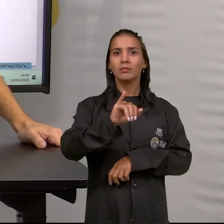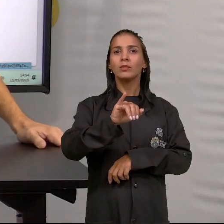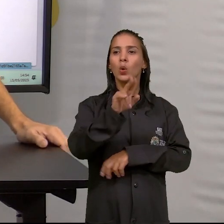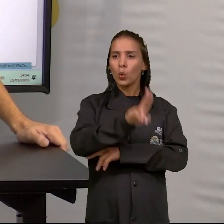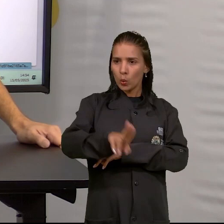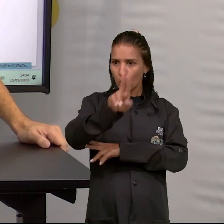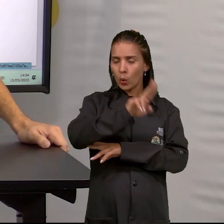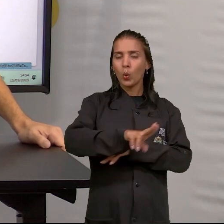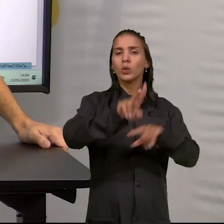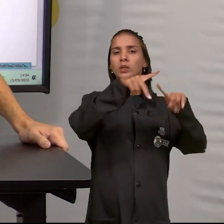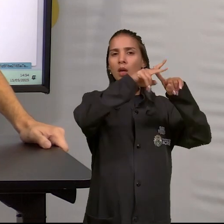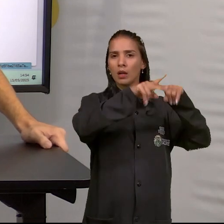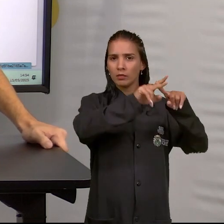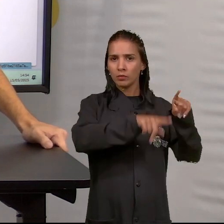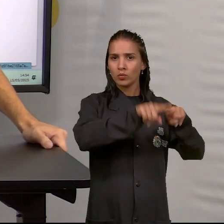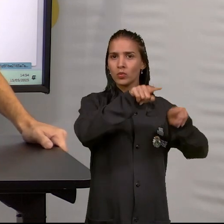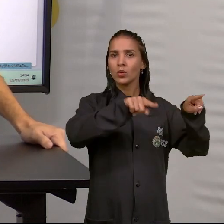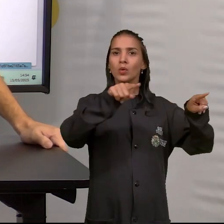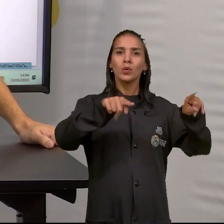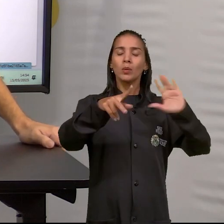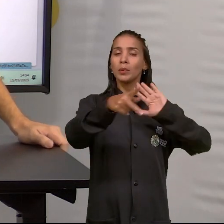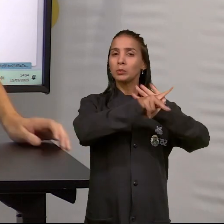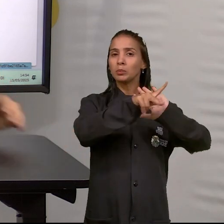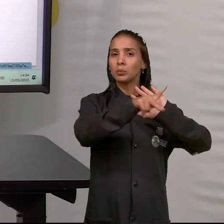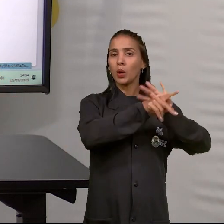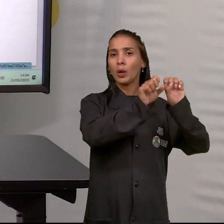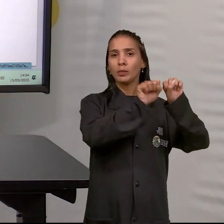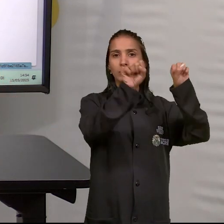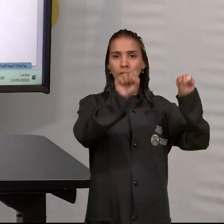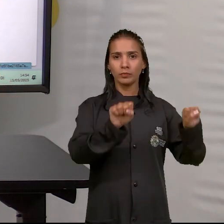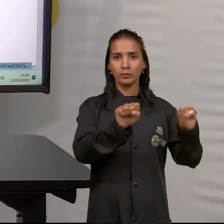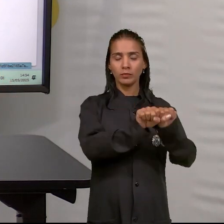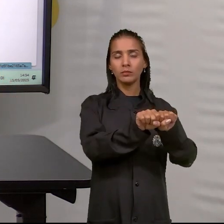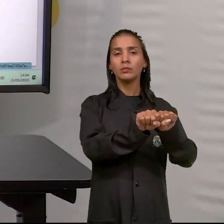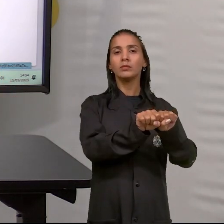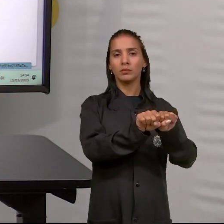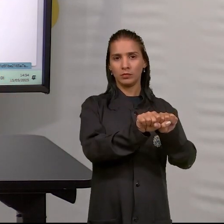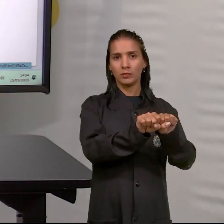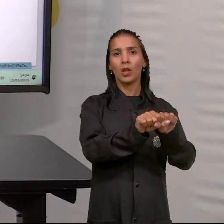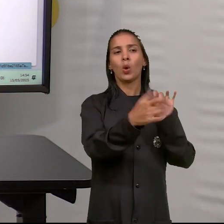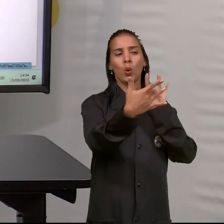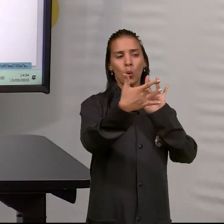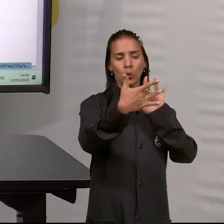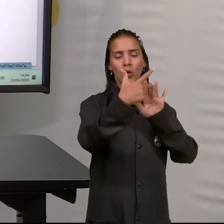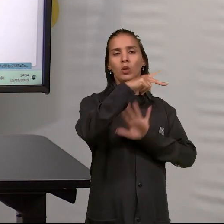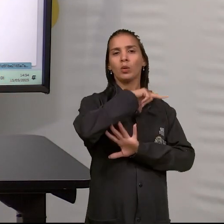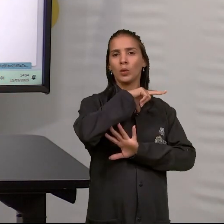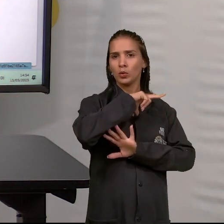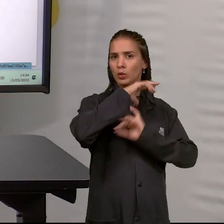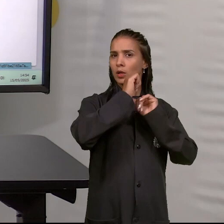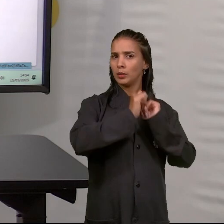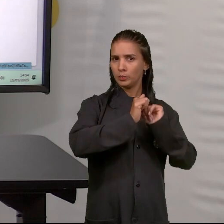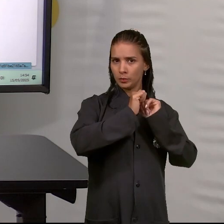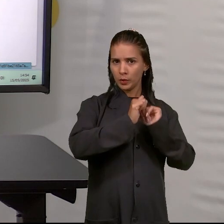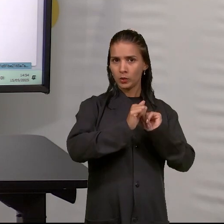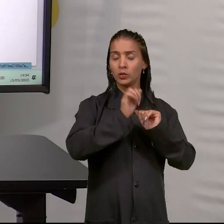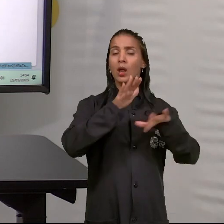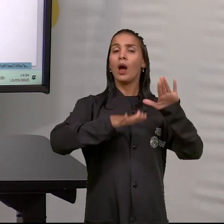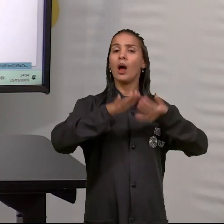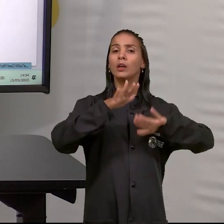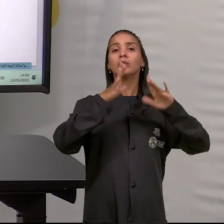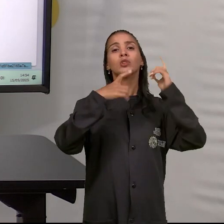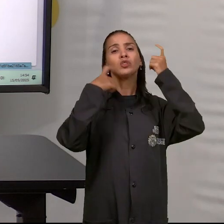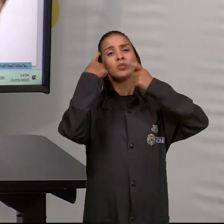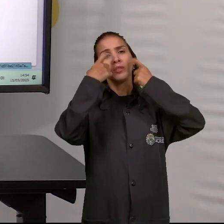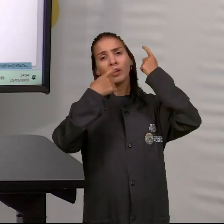externo e entrar em contato com aquele particular. Às vezes tem um pouco de dificuldade da empresa querer ir lá fazer